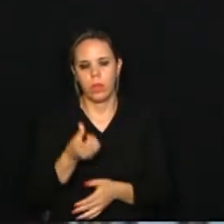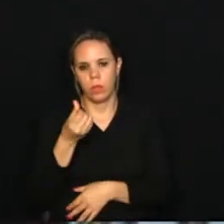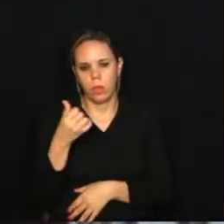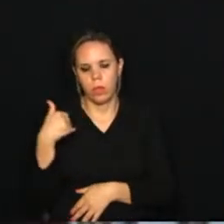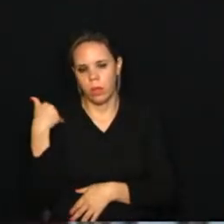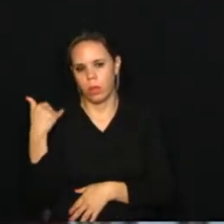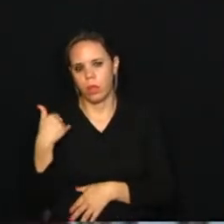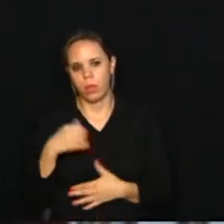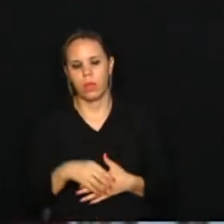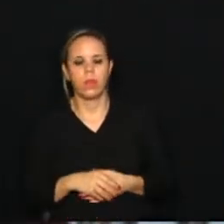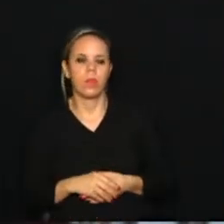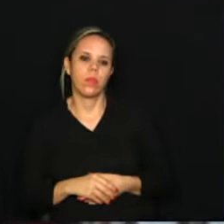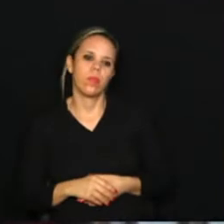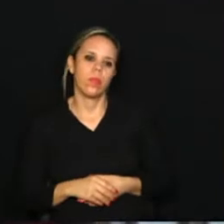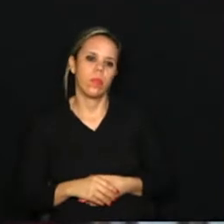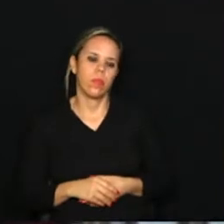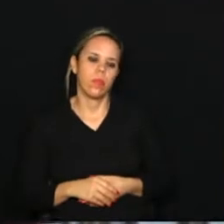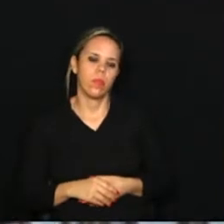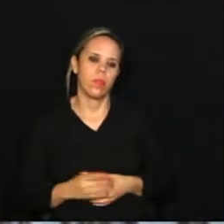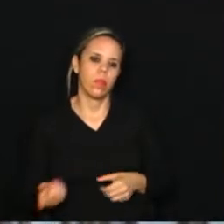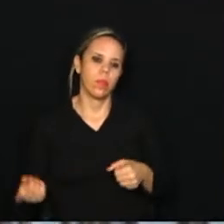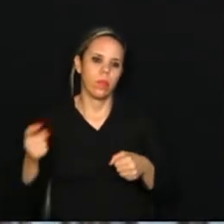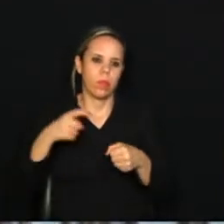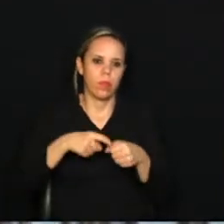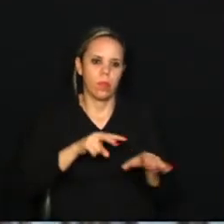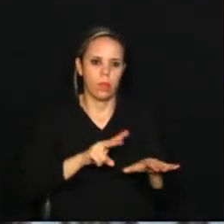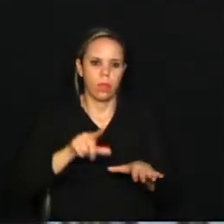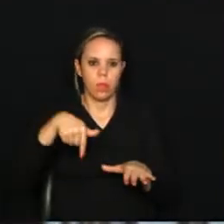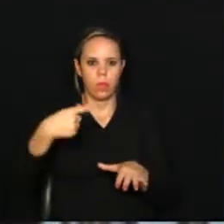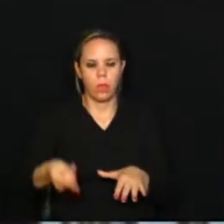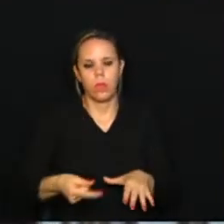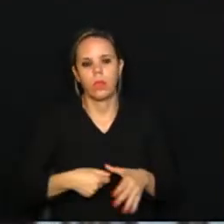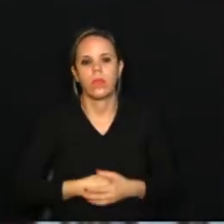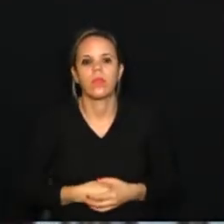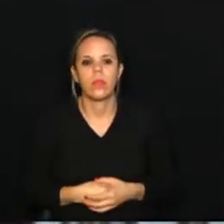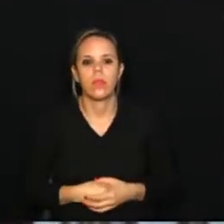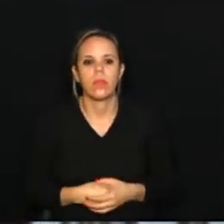6. Então, a pré-escola voltou uma semana depois.